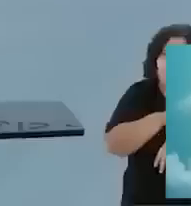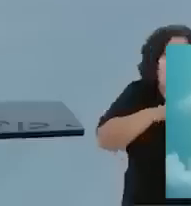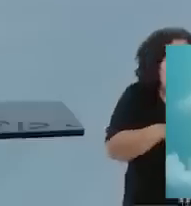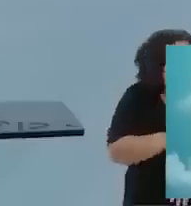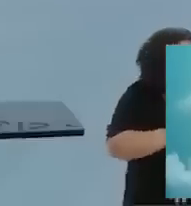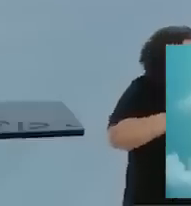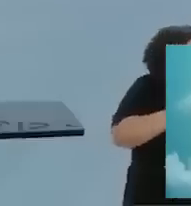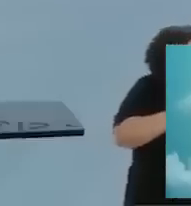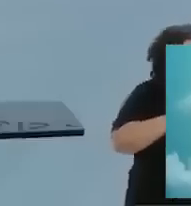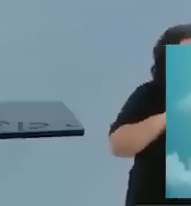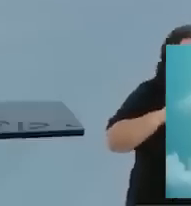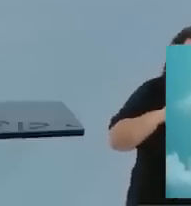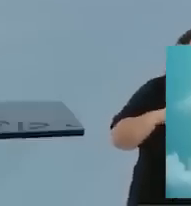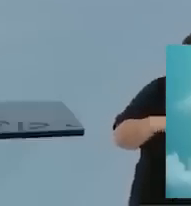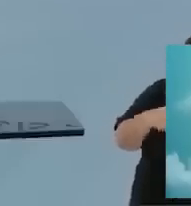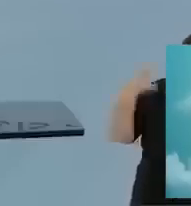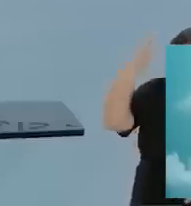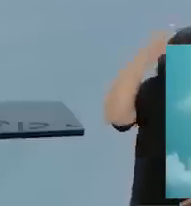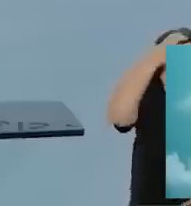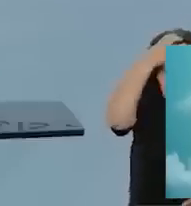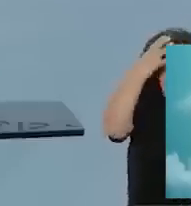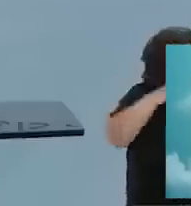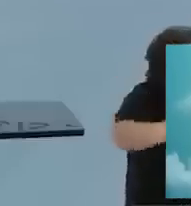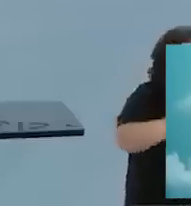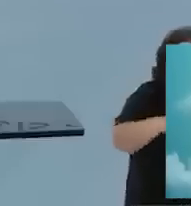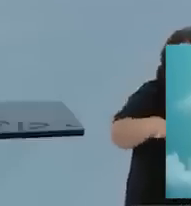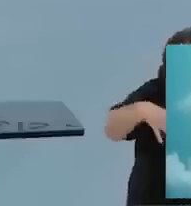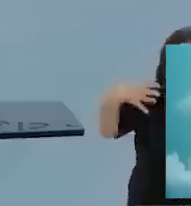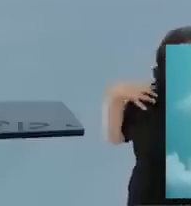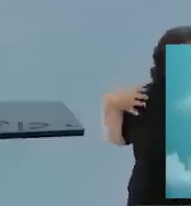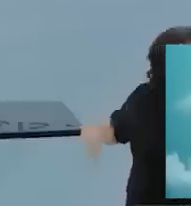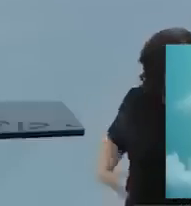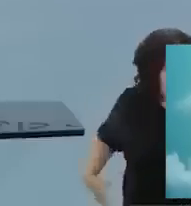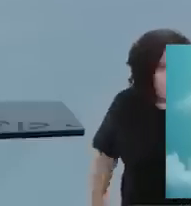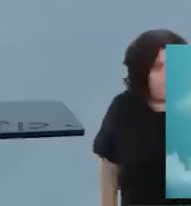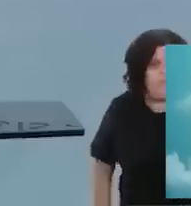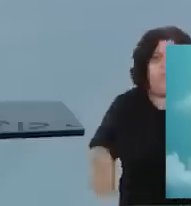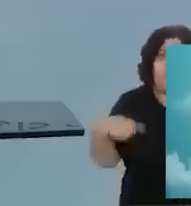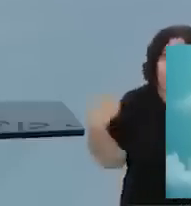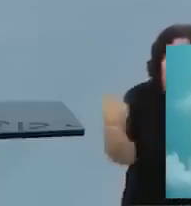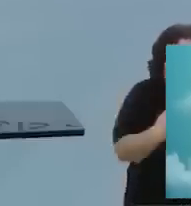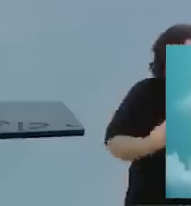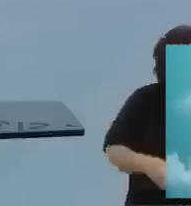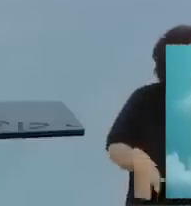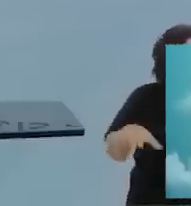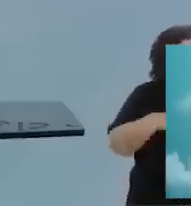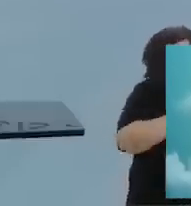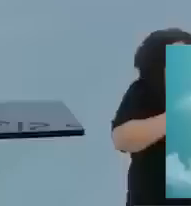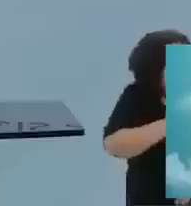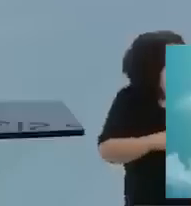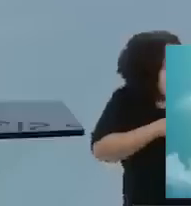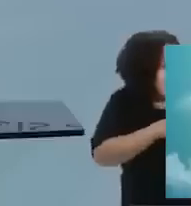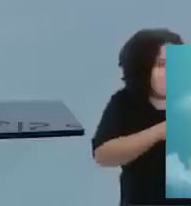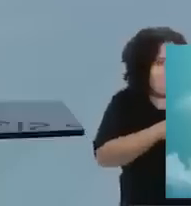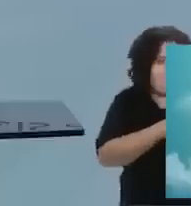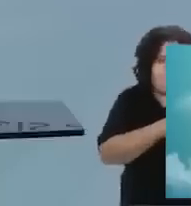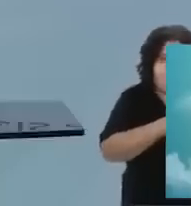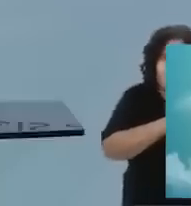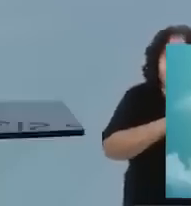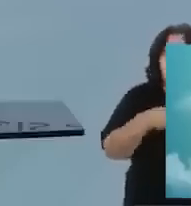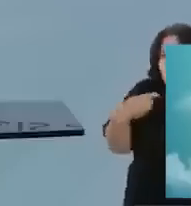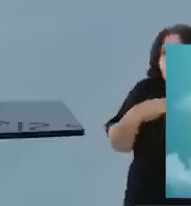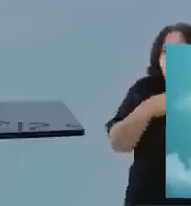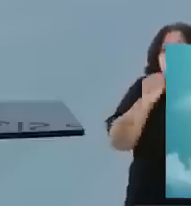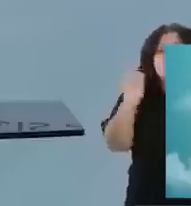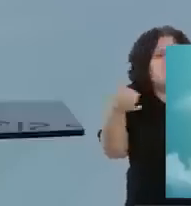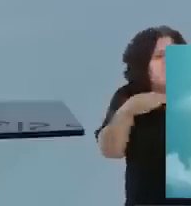um corpo tem vários membros. E um membro só é um membro vivo e ativo e útil se ele estiver conectado com